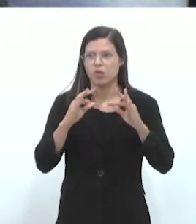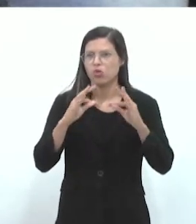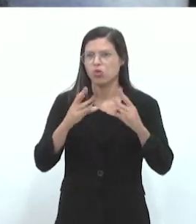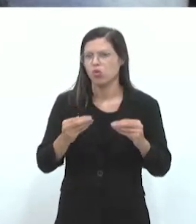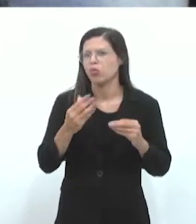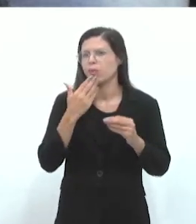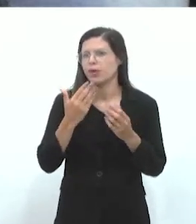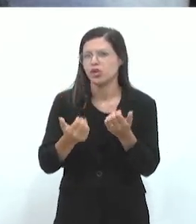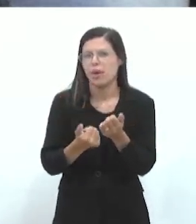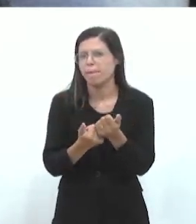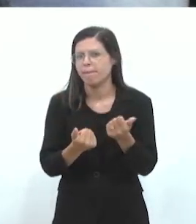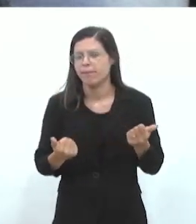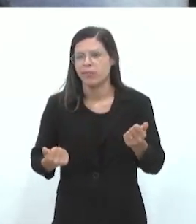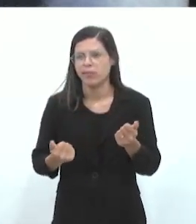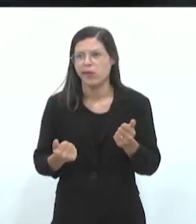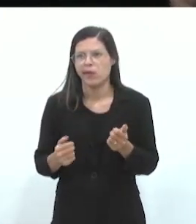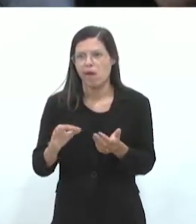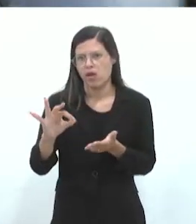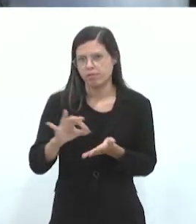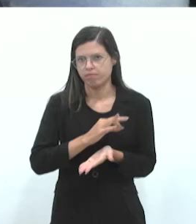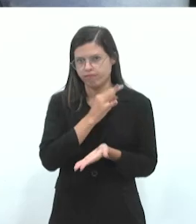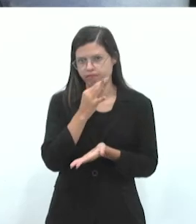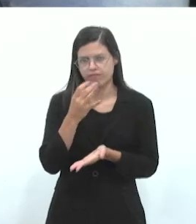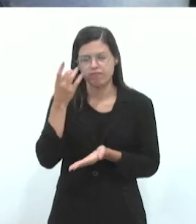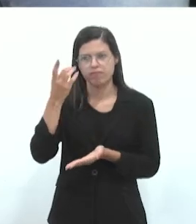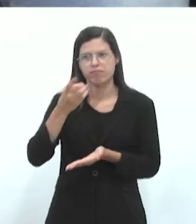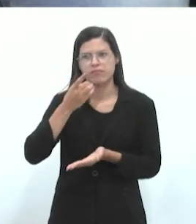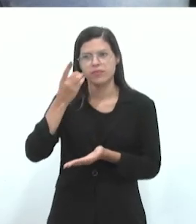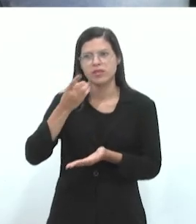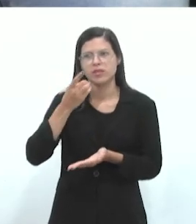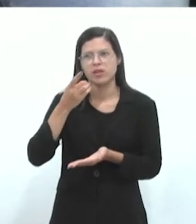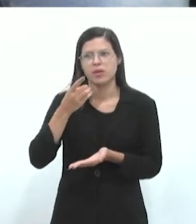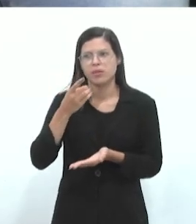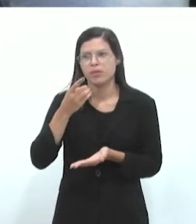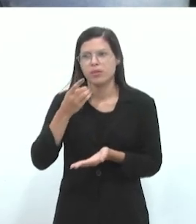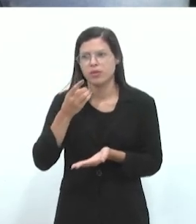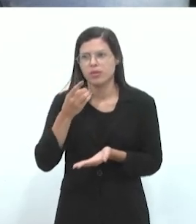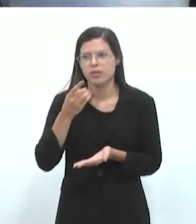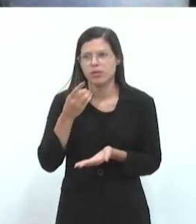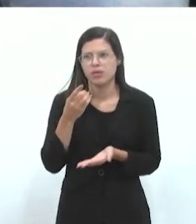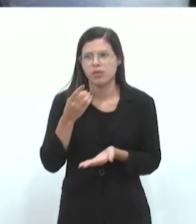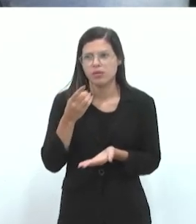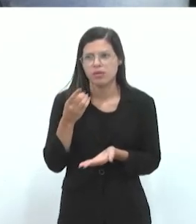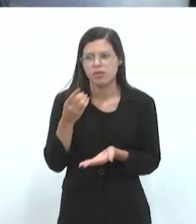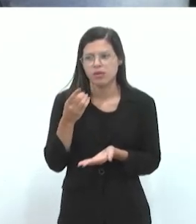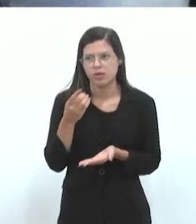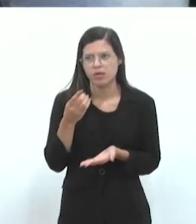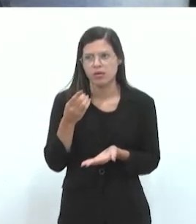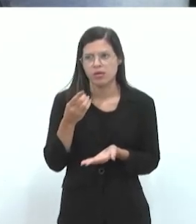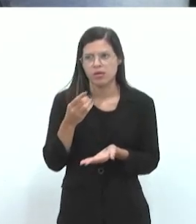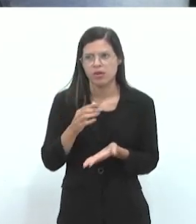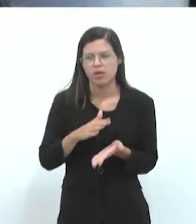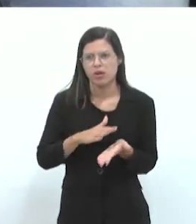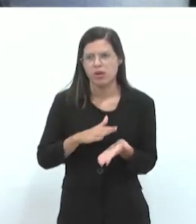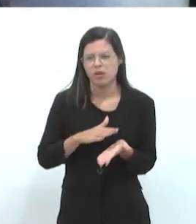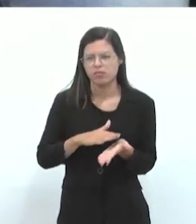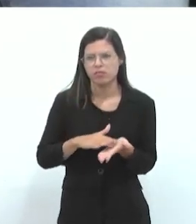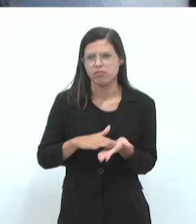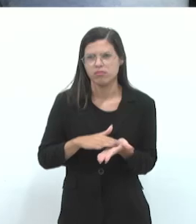apoio. Aí eu pego a assinatura do deputado, passo a mão em cima, não tem nenhum decalque. Quer